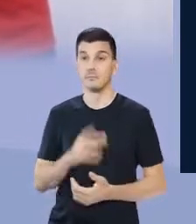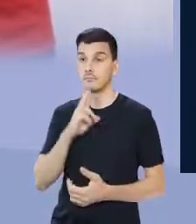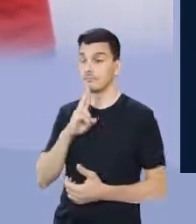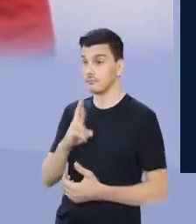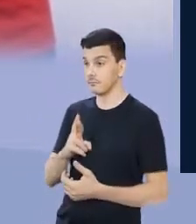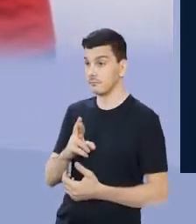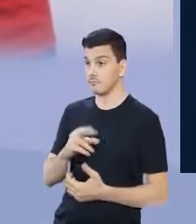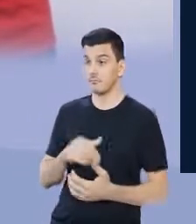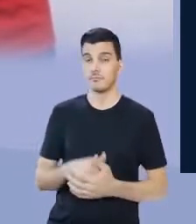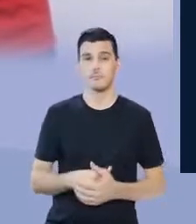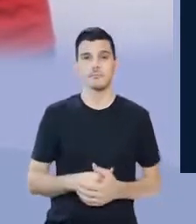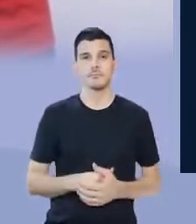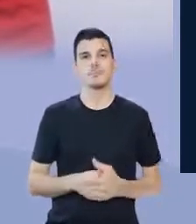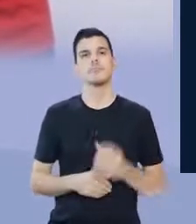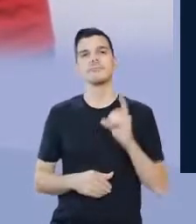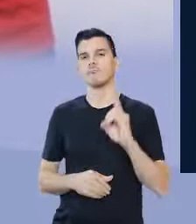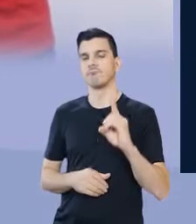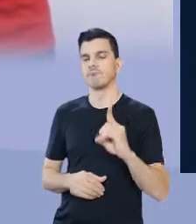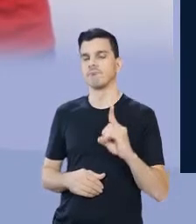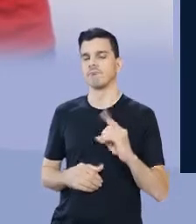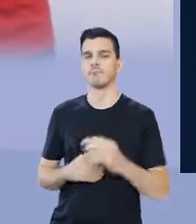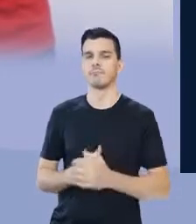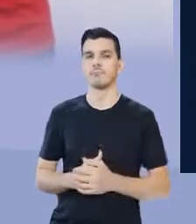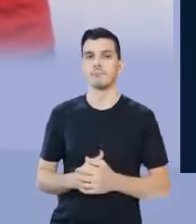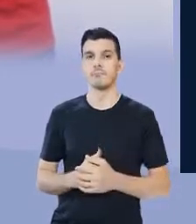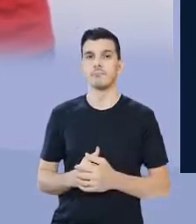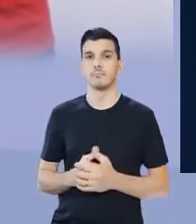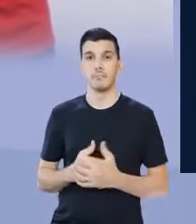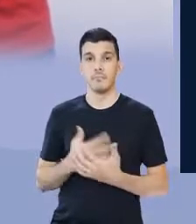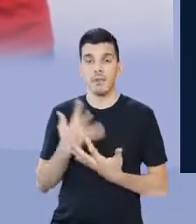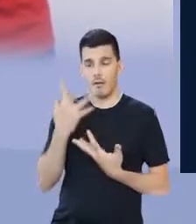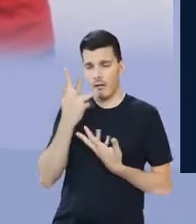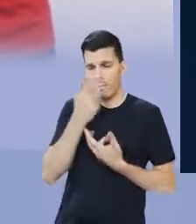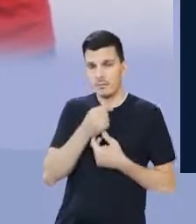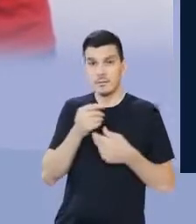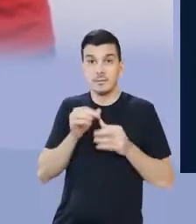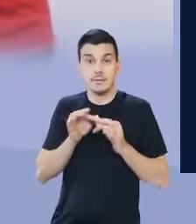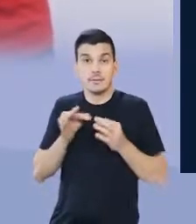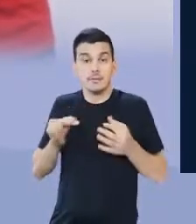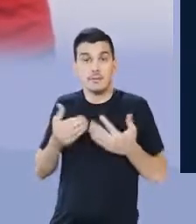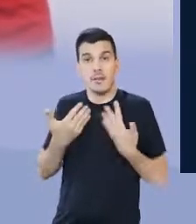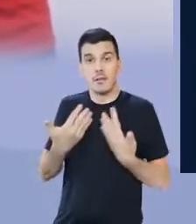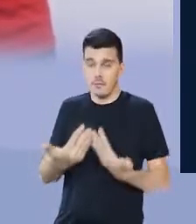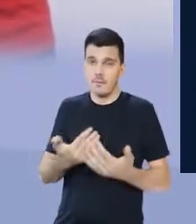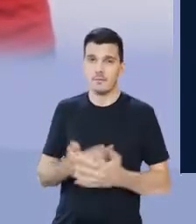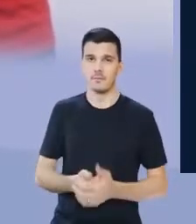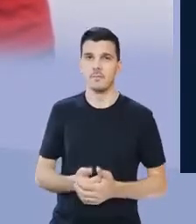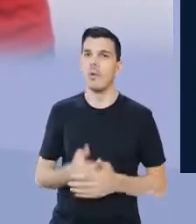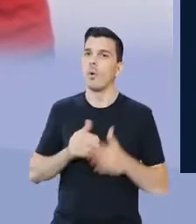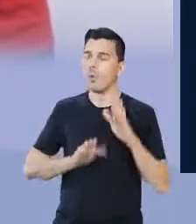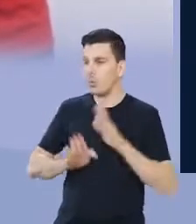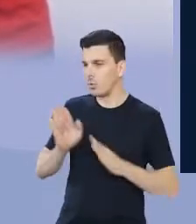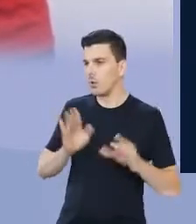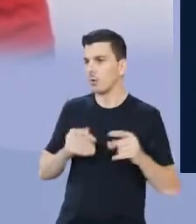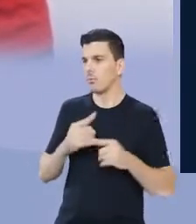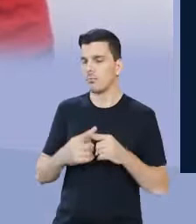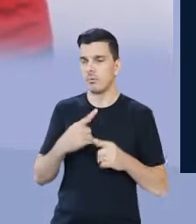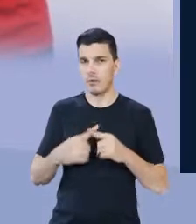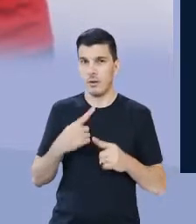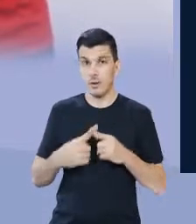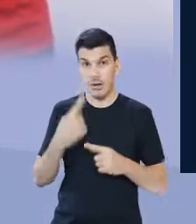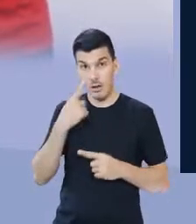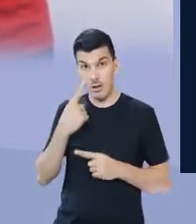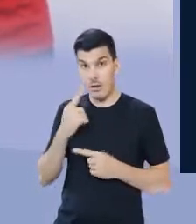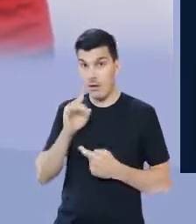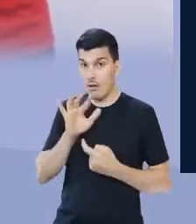letra D de dado. Assumir sua beleza singular. Tá? Tomem cuidado, porque o recriar-se por meio da pintura acontece,